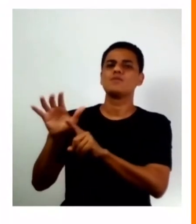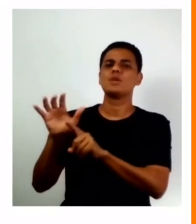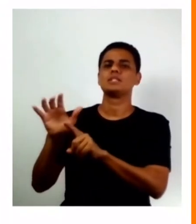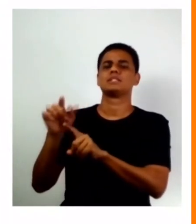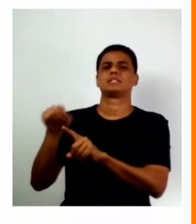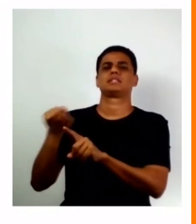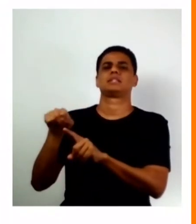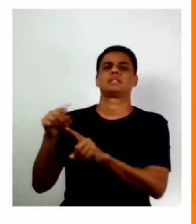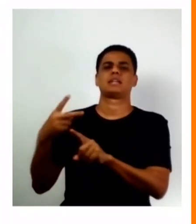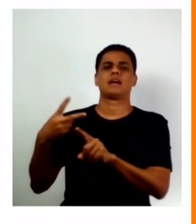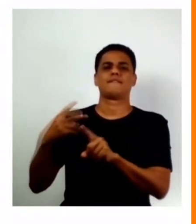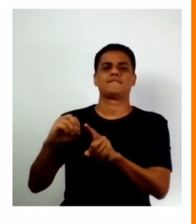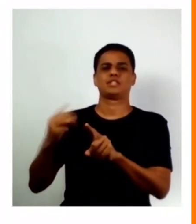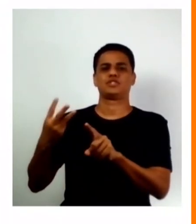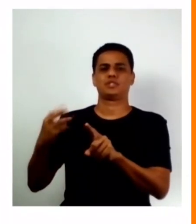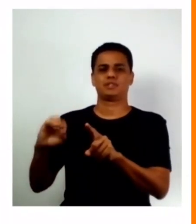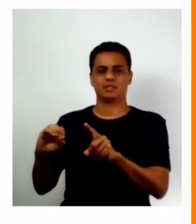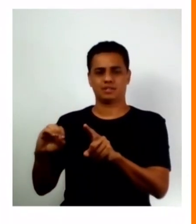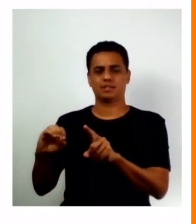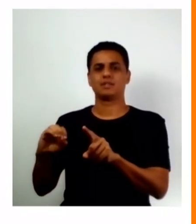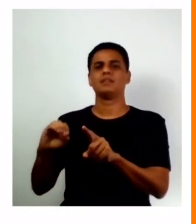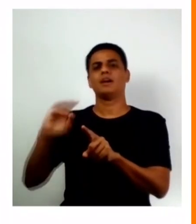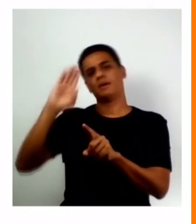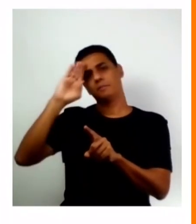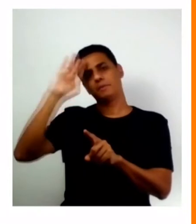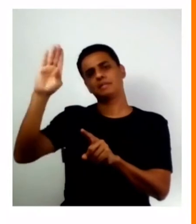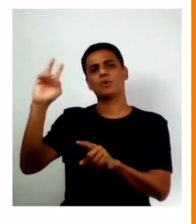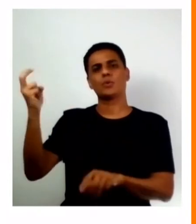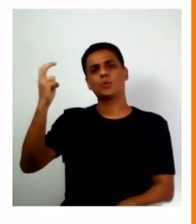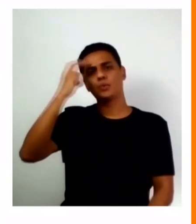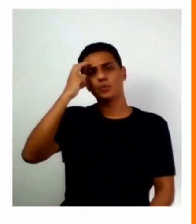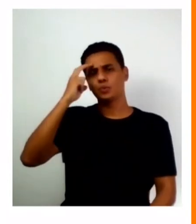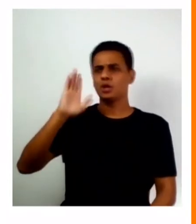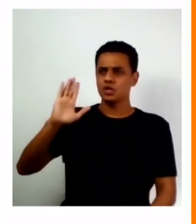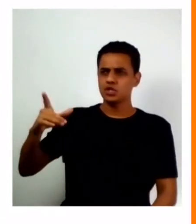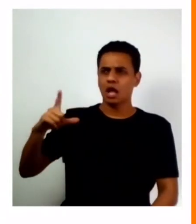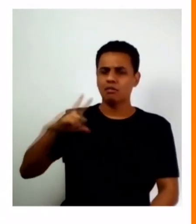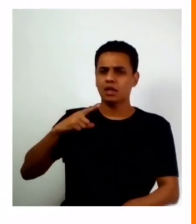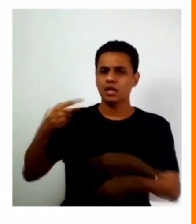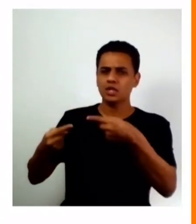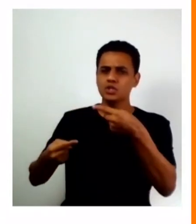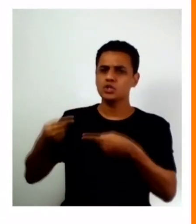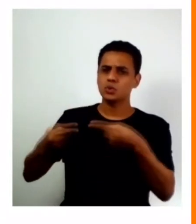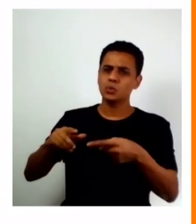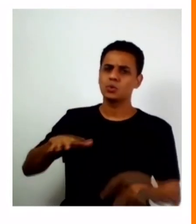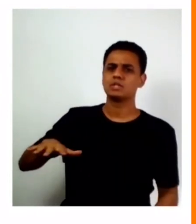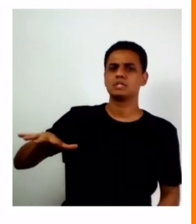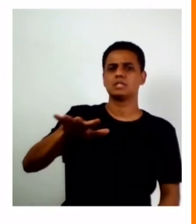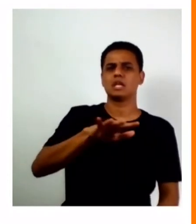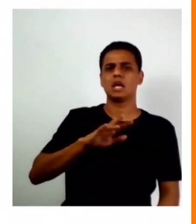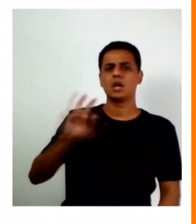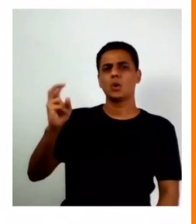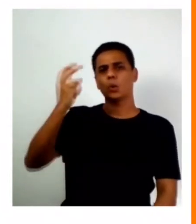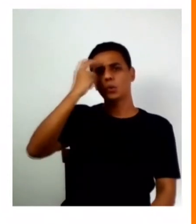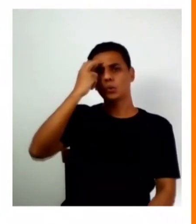tendo como norteador a cultura? Que discussões no campo da cultura têm sido producidas?